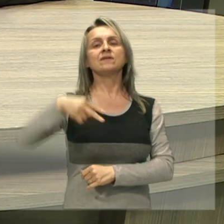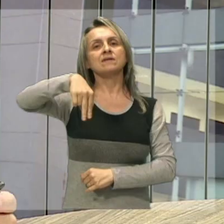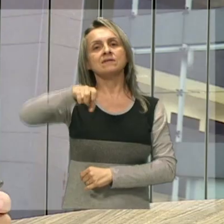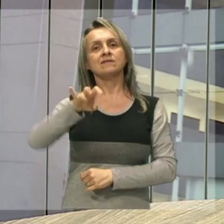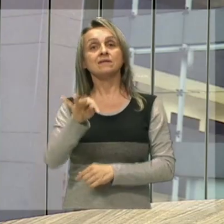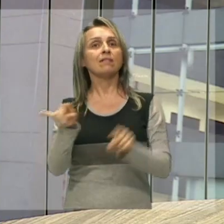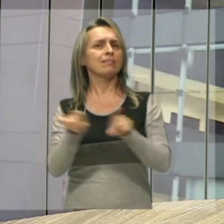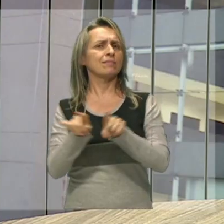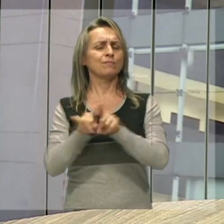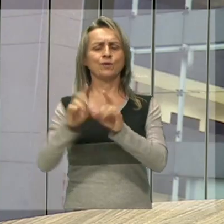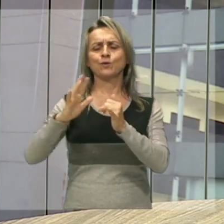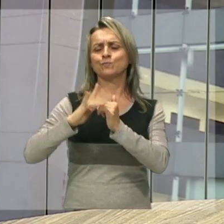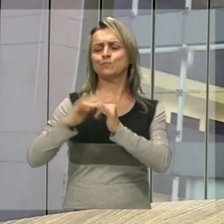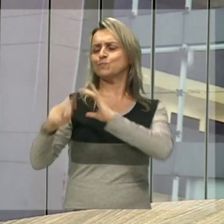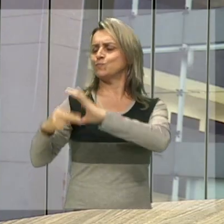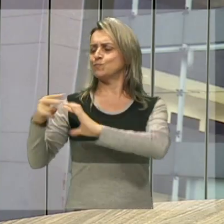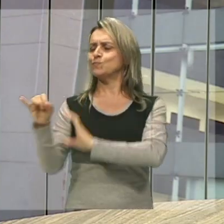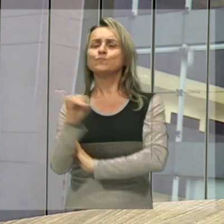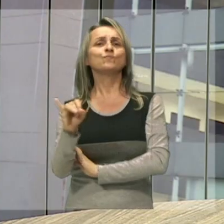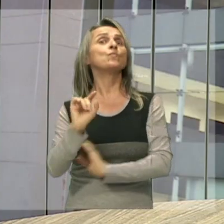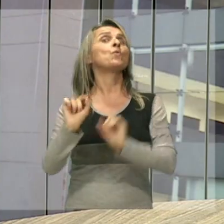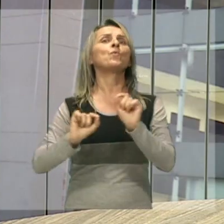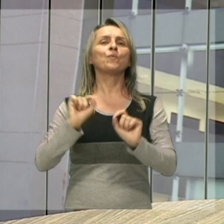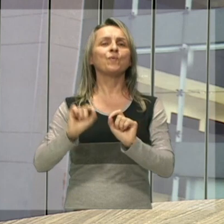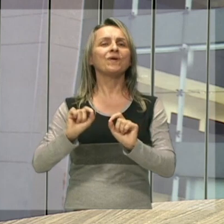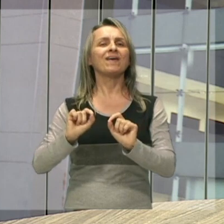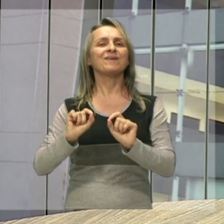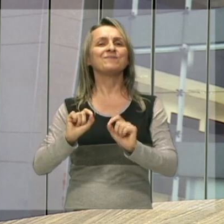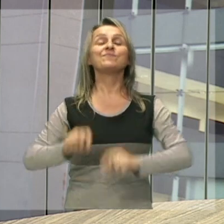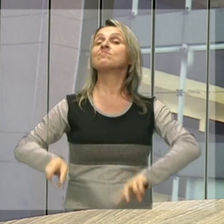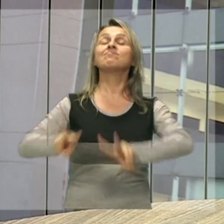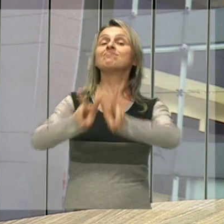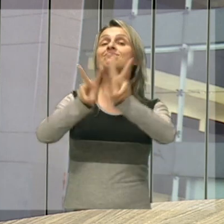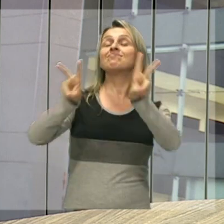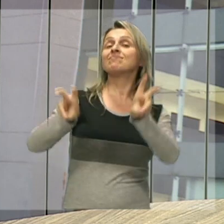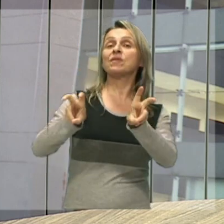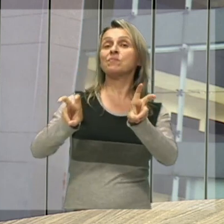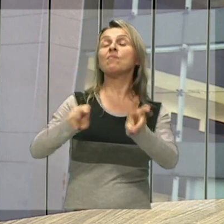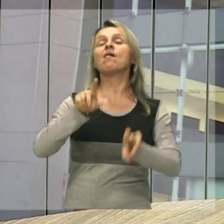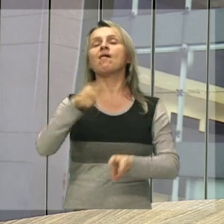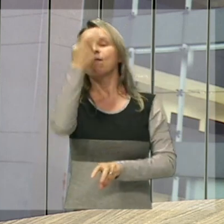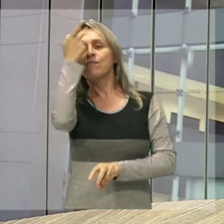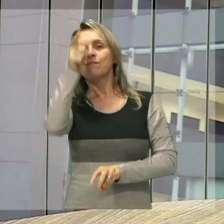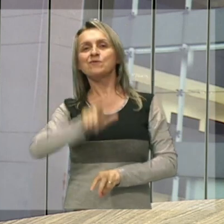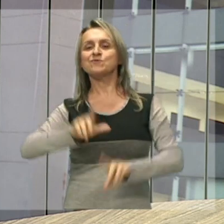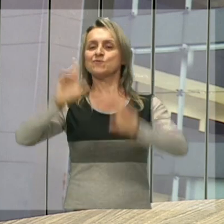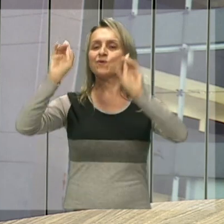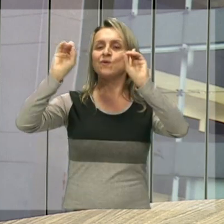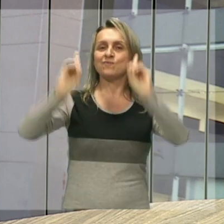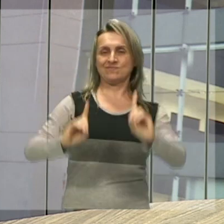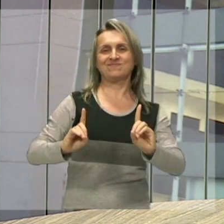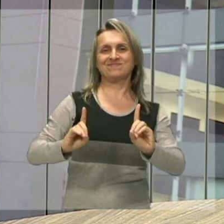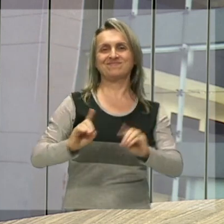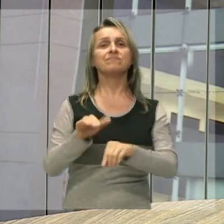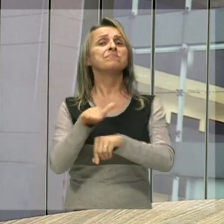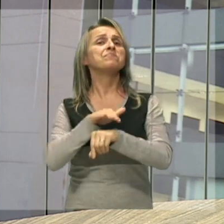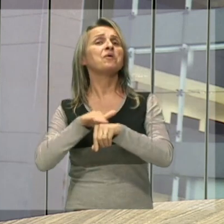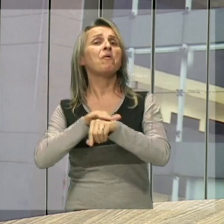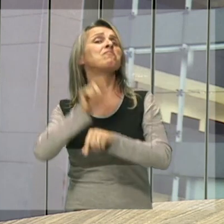Aberta. E o nosso tema de hoje é os direitos da pessoa com deficiência. Para conversar sobre isso